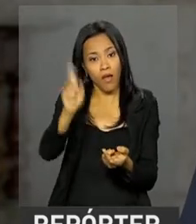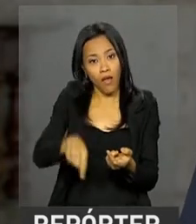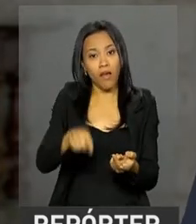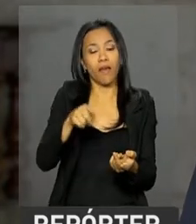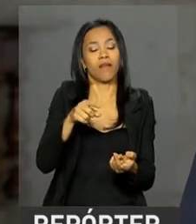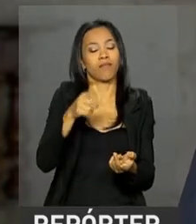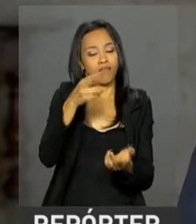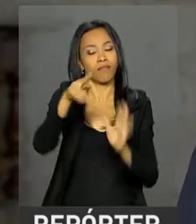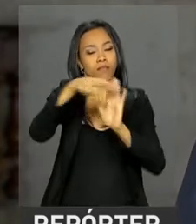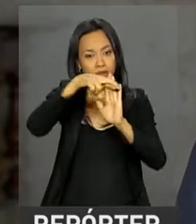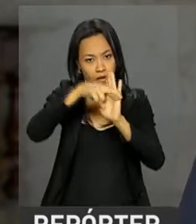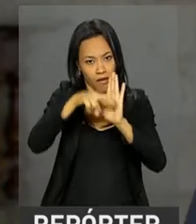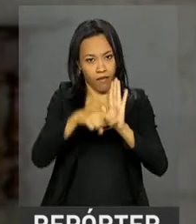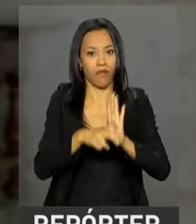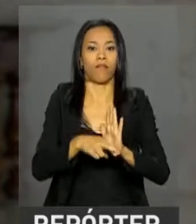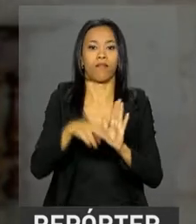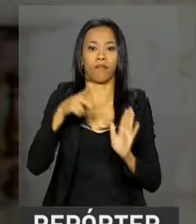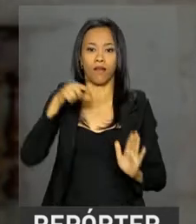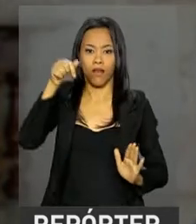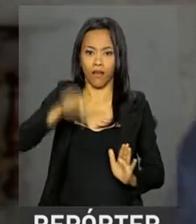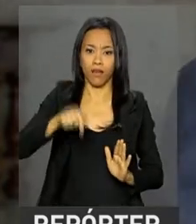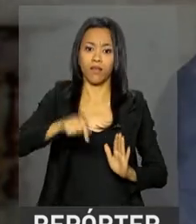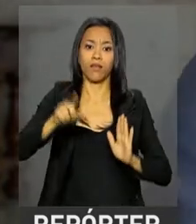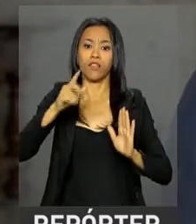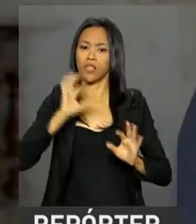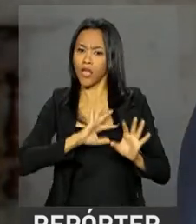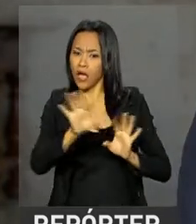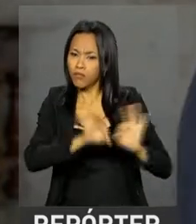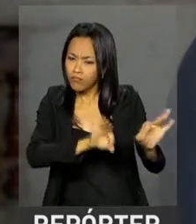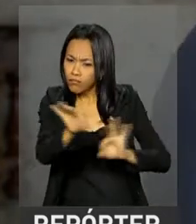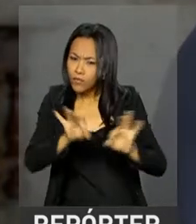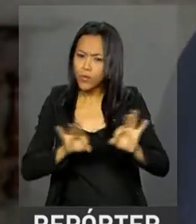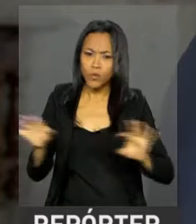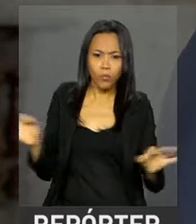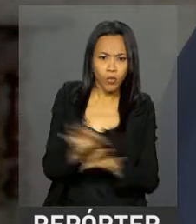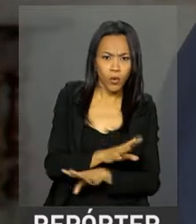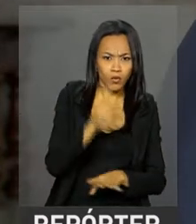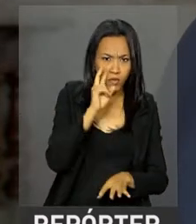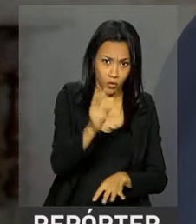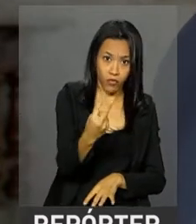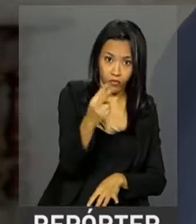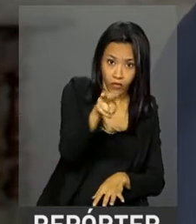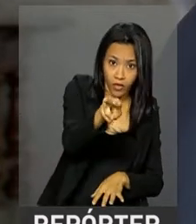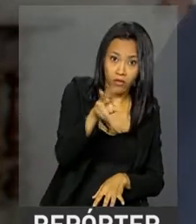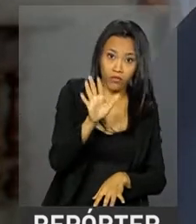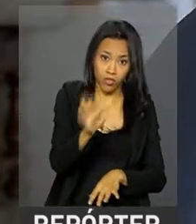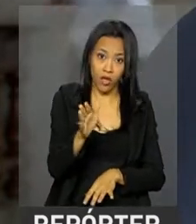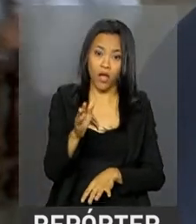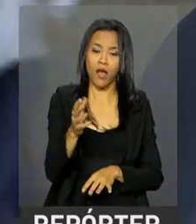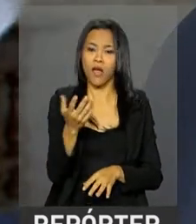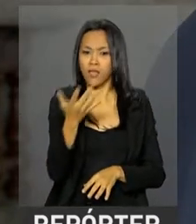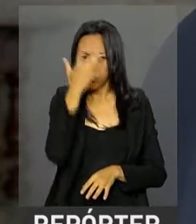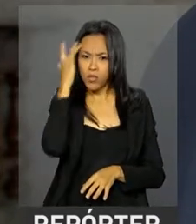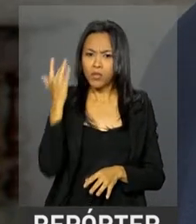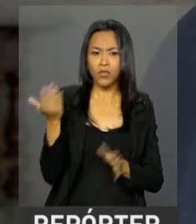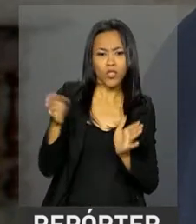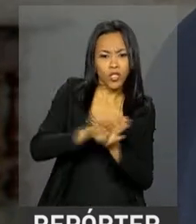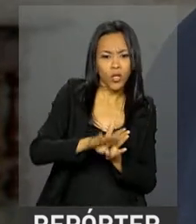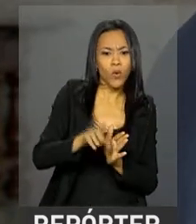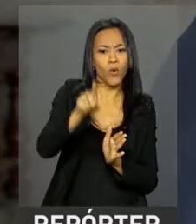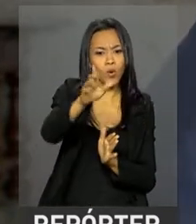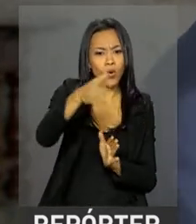ser regulamentada. Por aqui, então, no Palácio do Planalto, já está tudo pronto, não sei se dá para ver daí, Carol, mas muita gente já chegou,